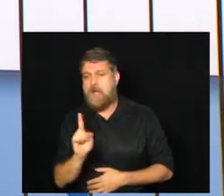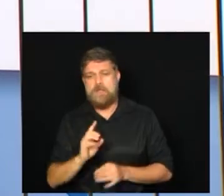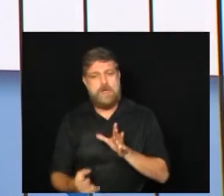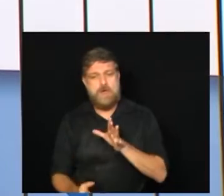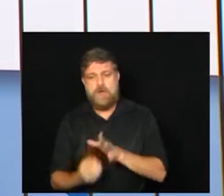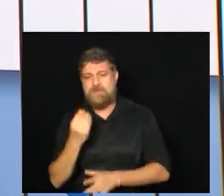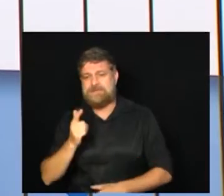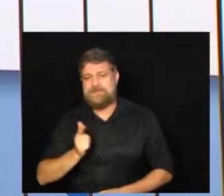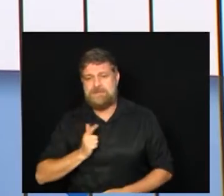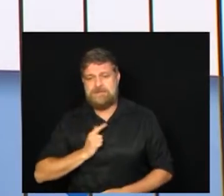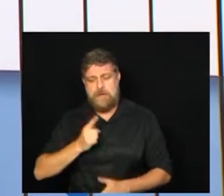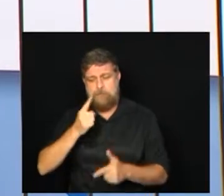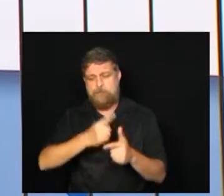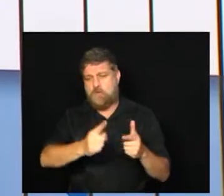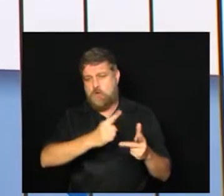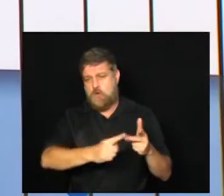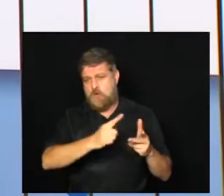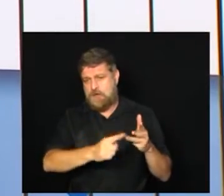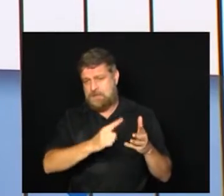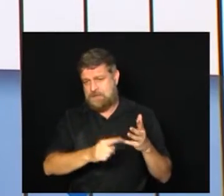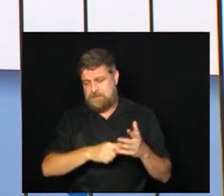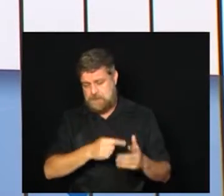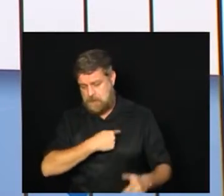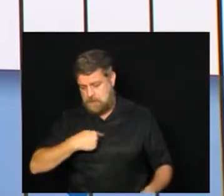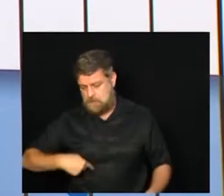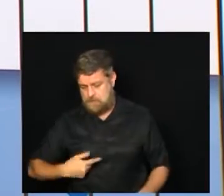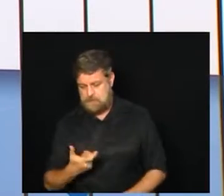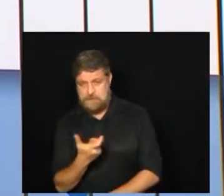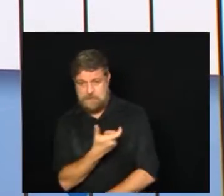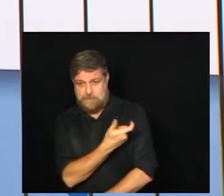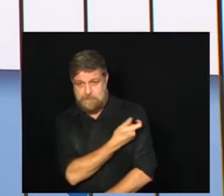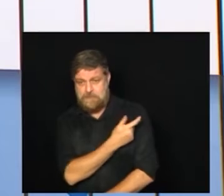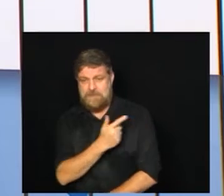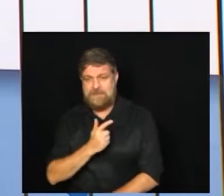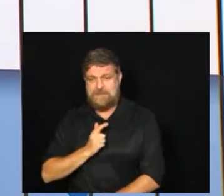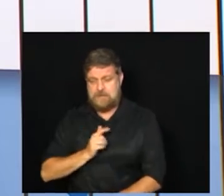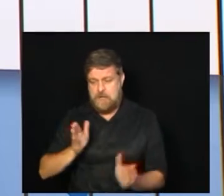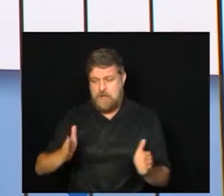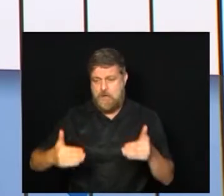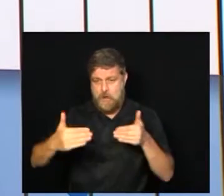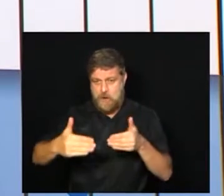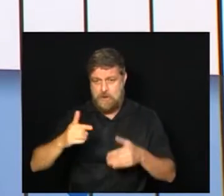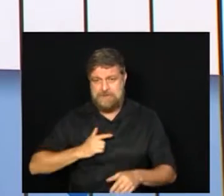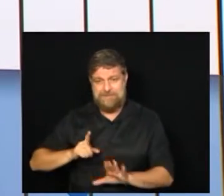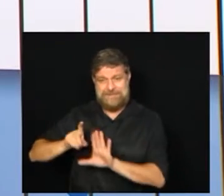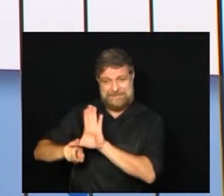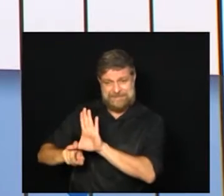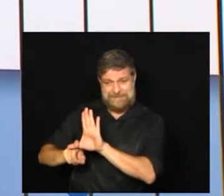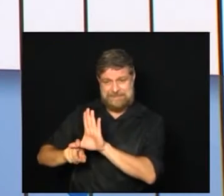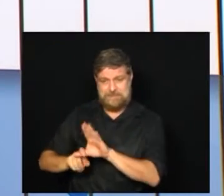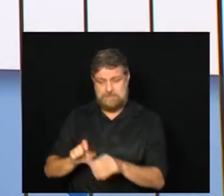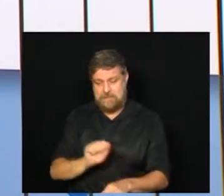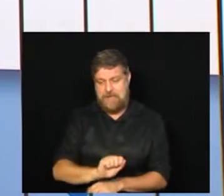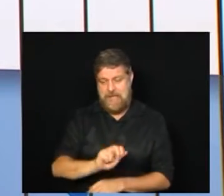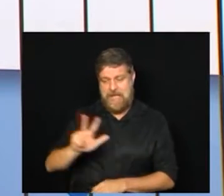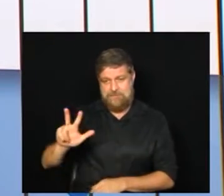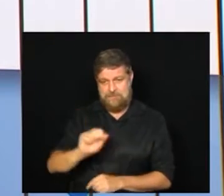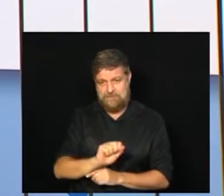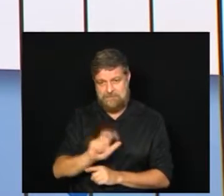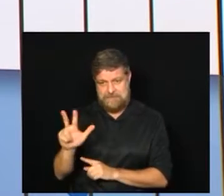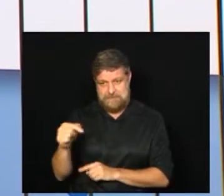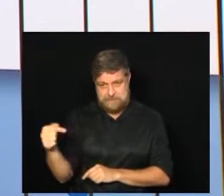registradas intercorrências com as doses da Coronavac presentes nos lotes suspensos pela Anvisa, a